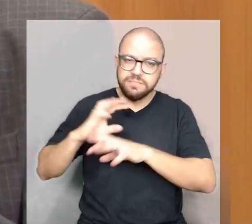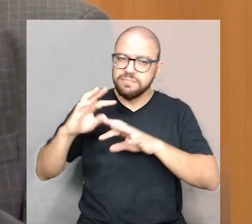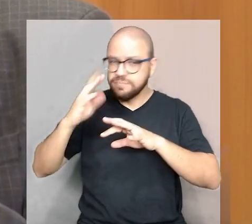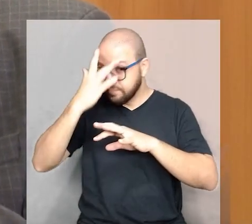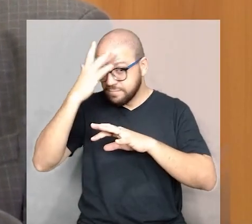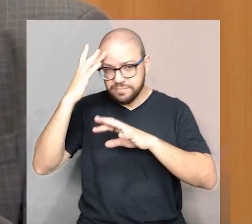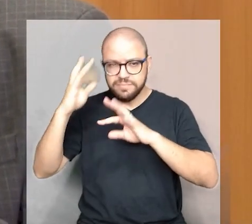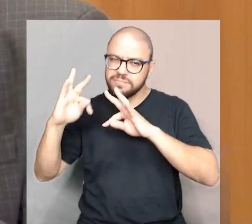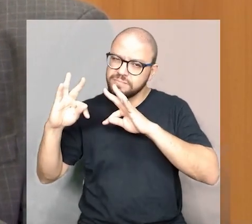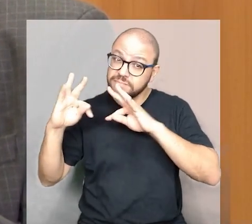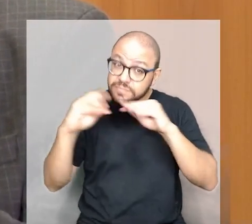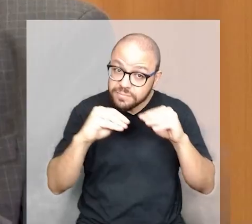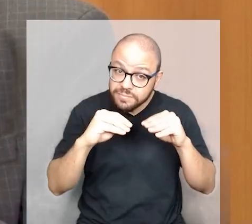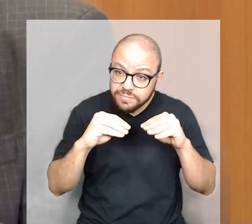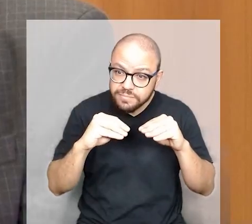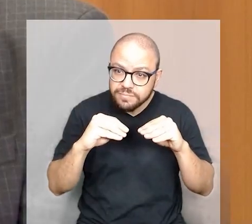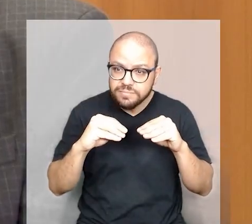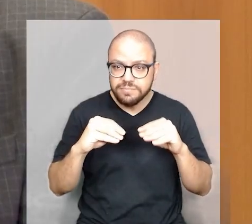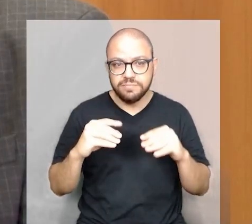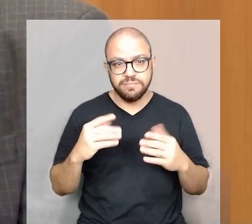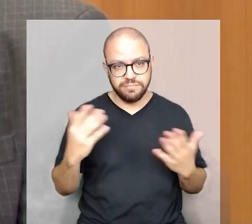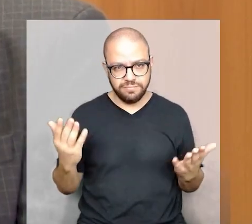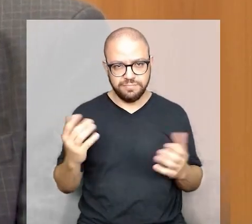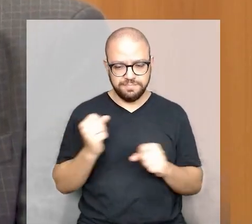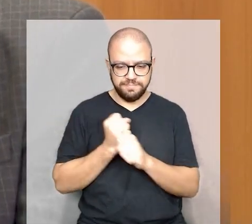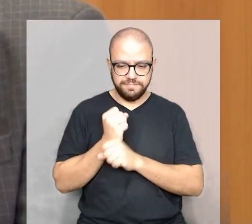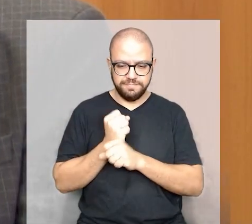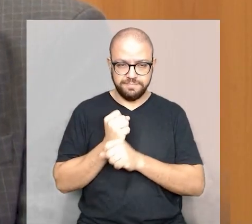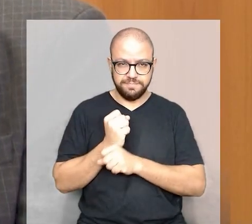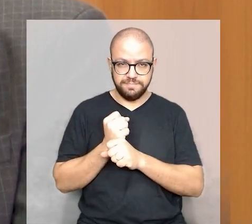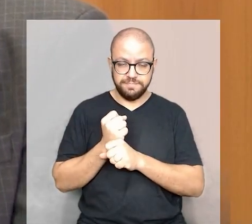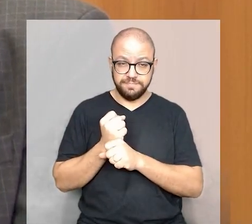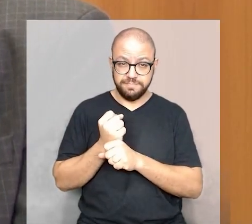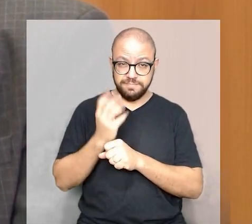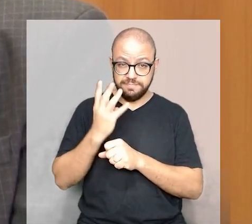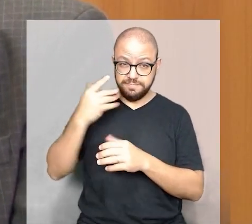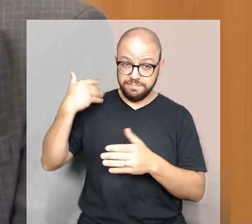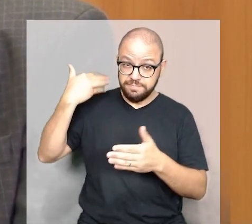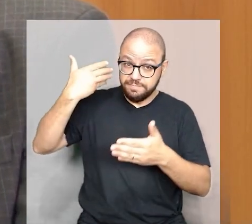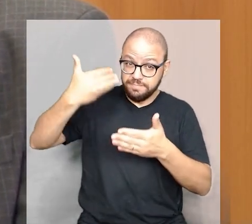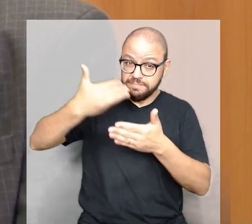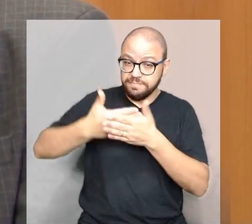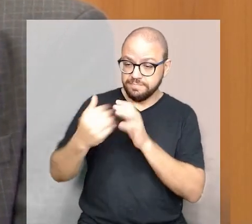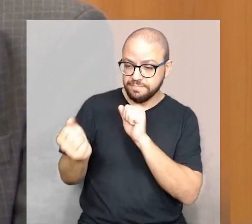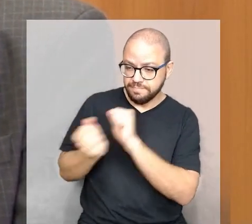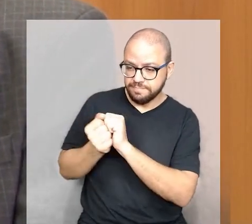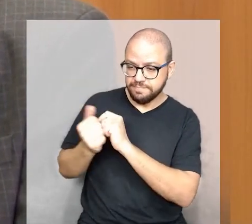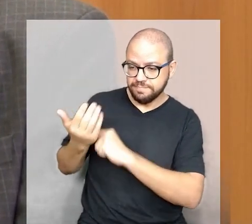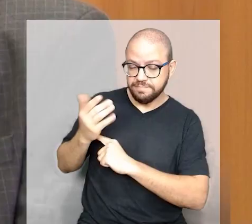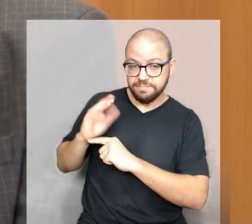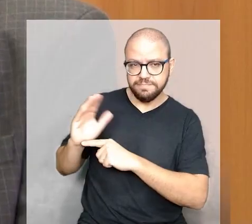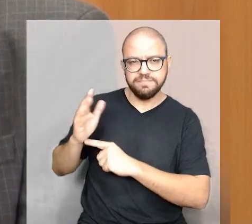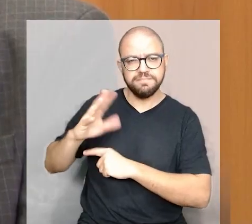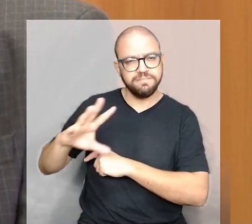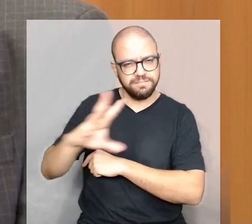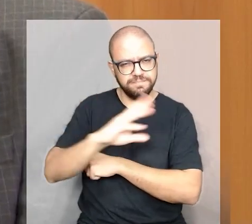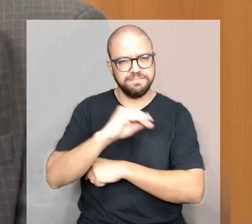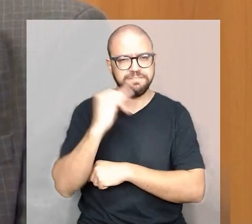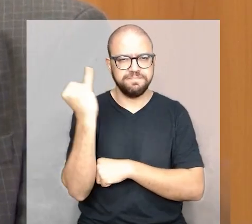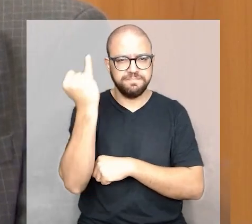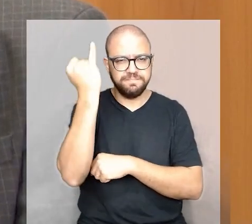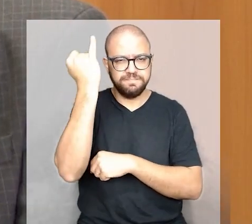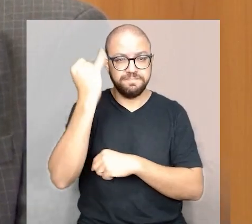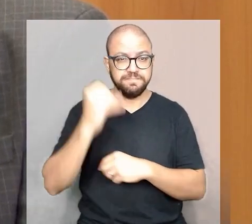estagiárias, todas as pessoas que, de algum momento, nesses últimos 4 anos, conseguiram ou estiveram aqui conosco, porque todos